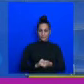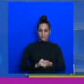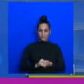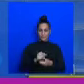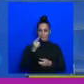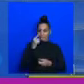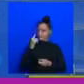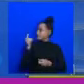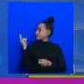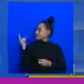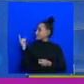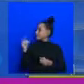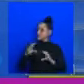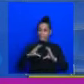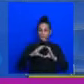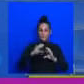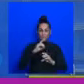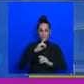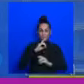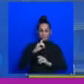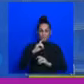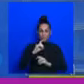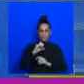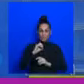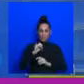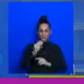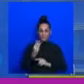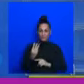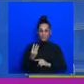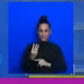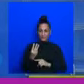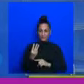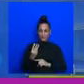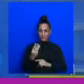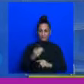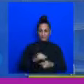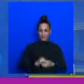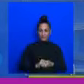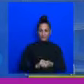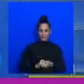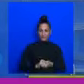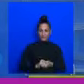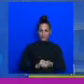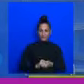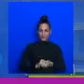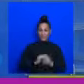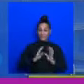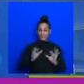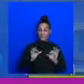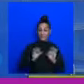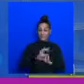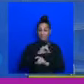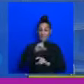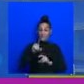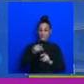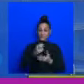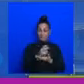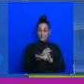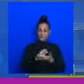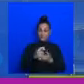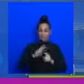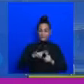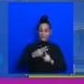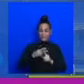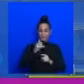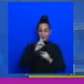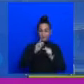Mais um número chegando. Bola verde, 03. Verde, 03. Já foram realizados os sorteios da Quina,